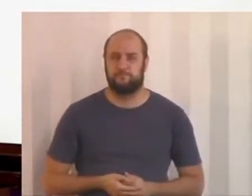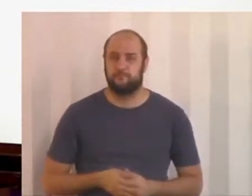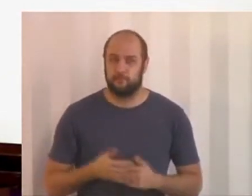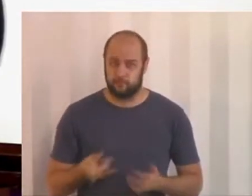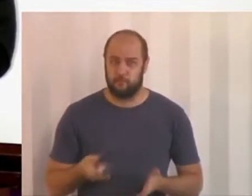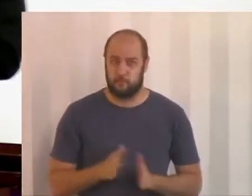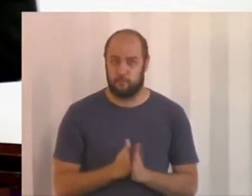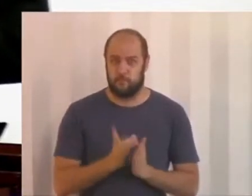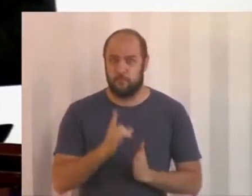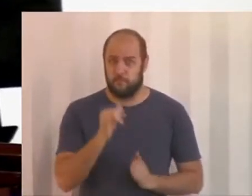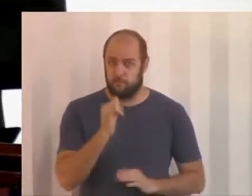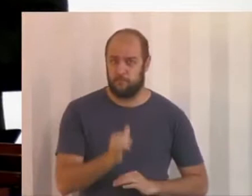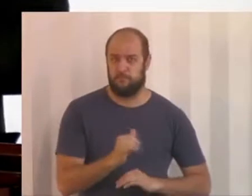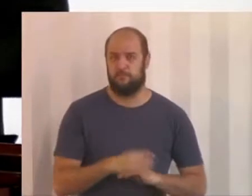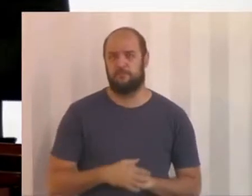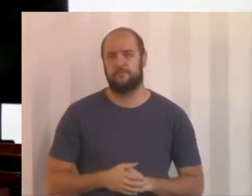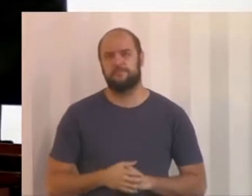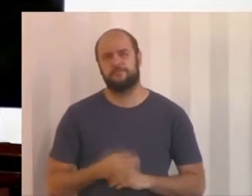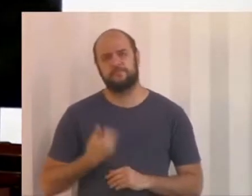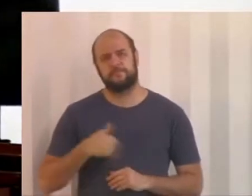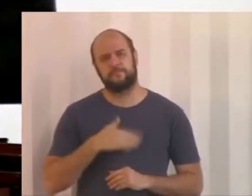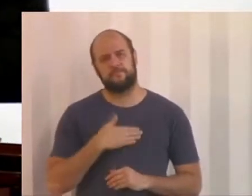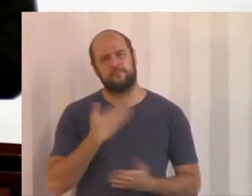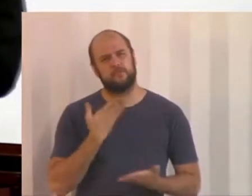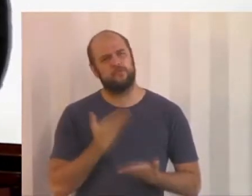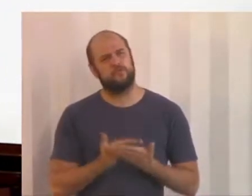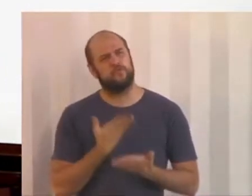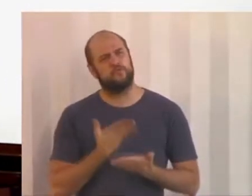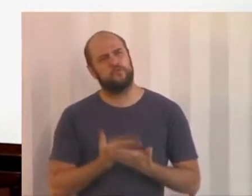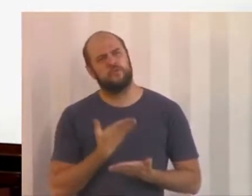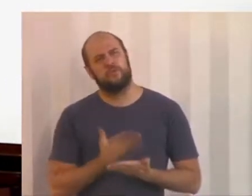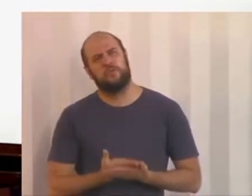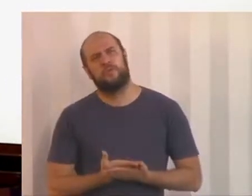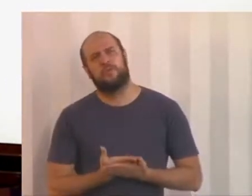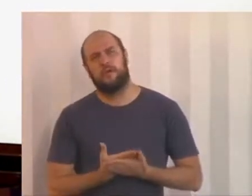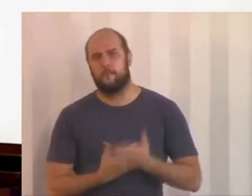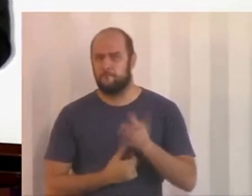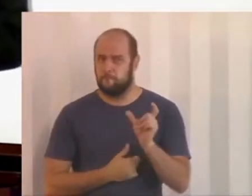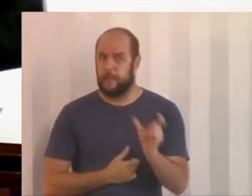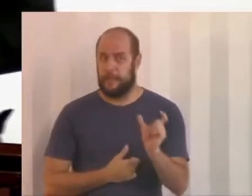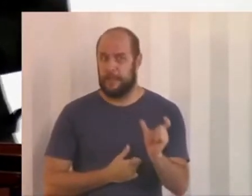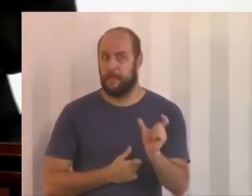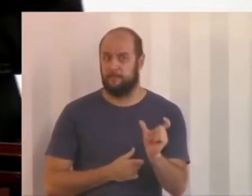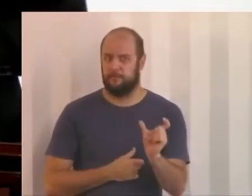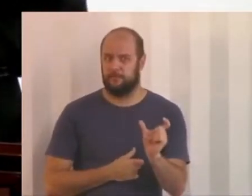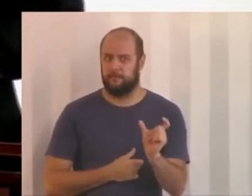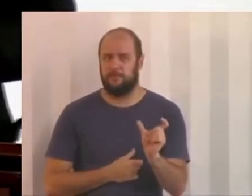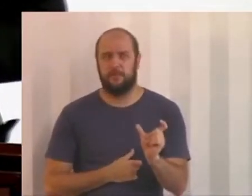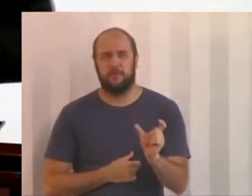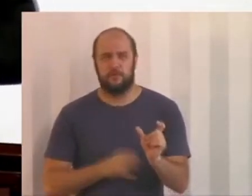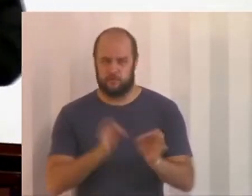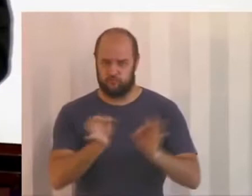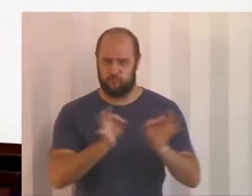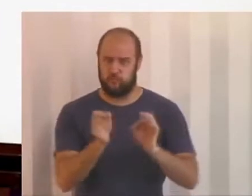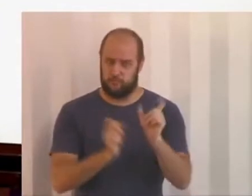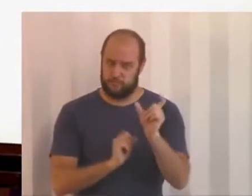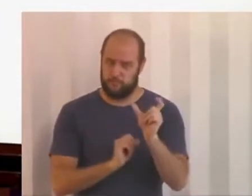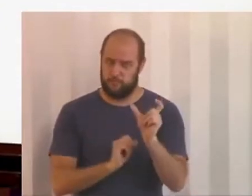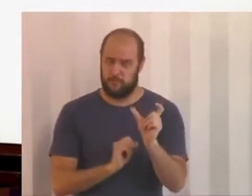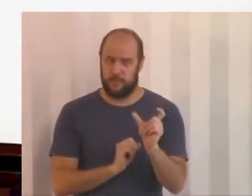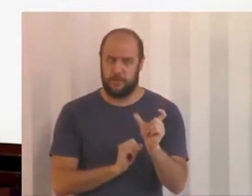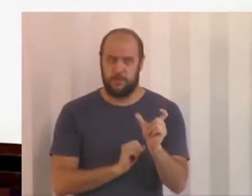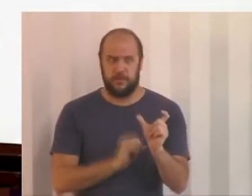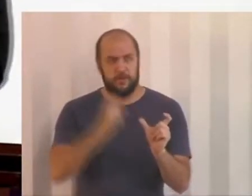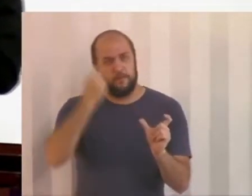isso. E quando nós paramos para estudar, inclusive essa palavrinha no grego, nós vamos perceber que há uma